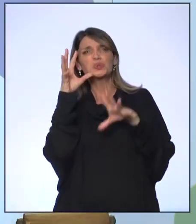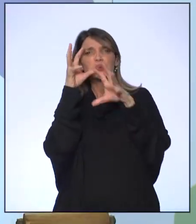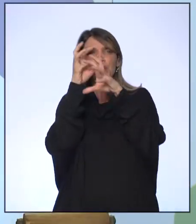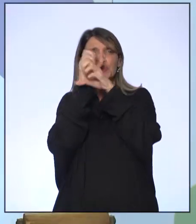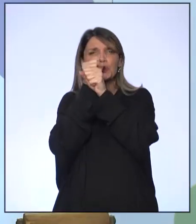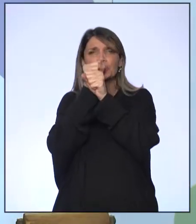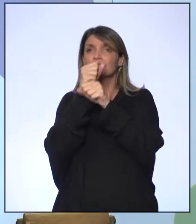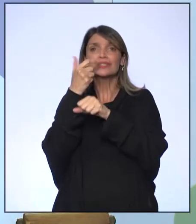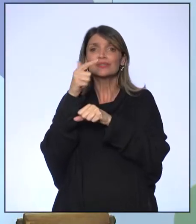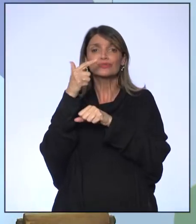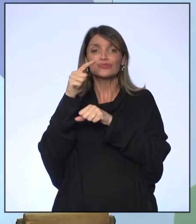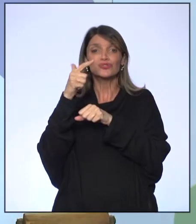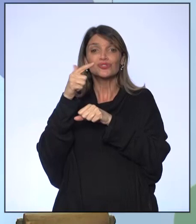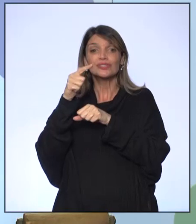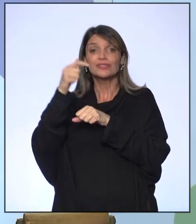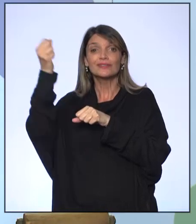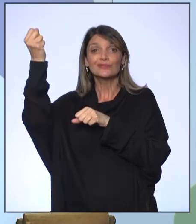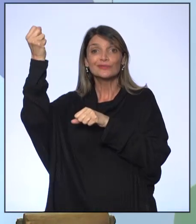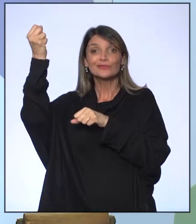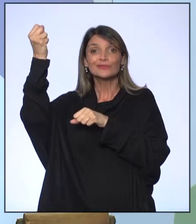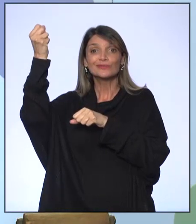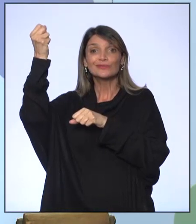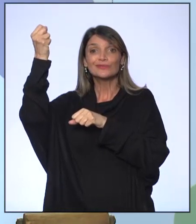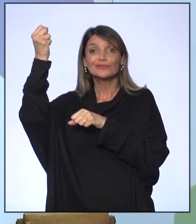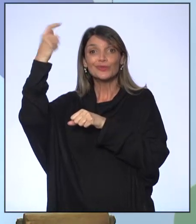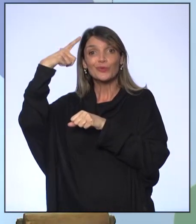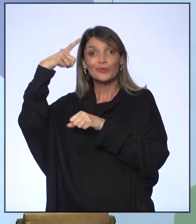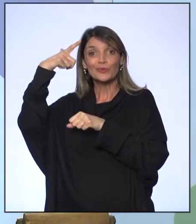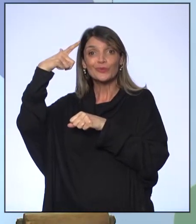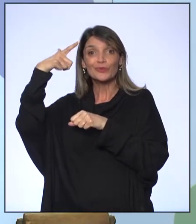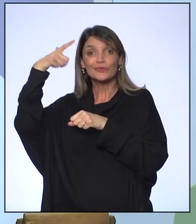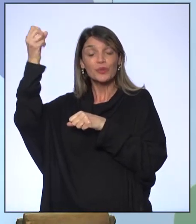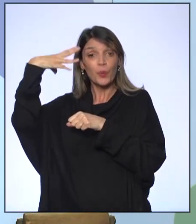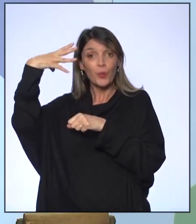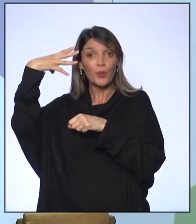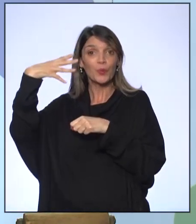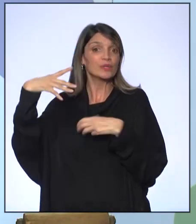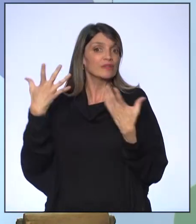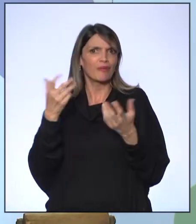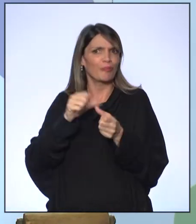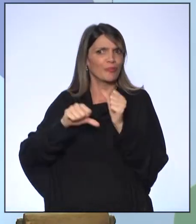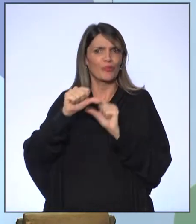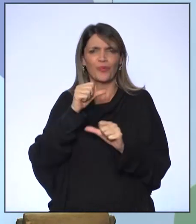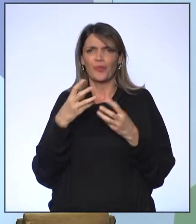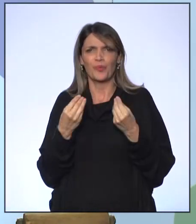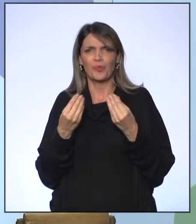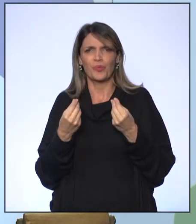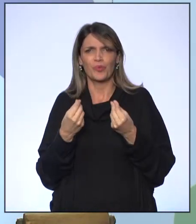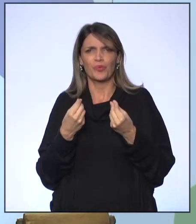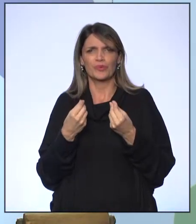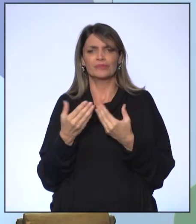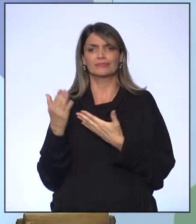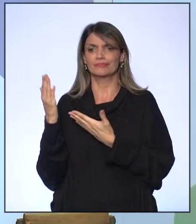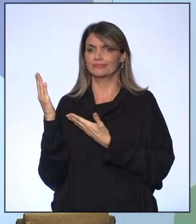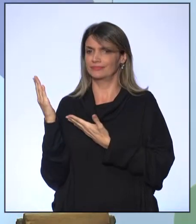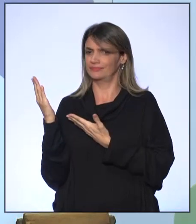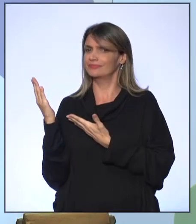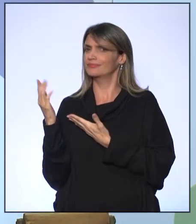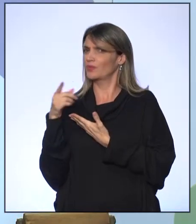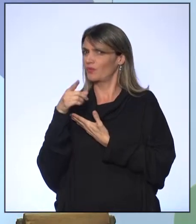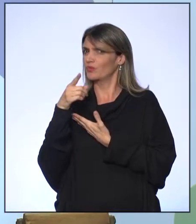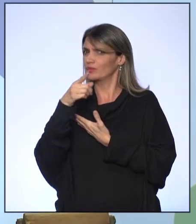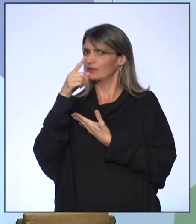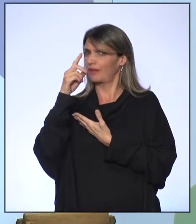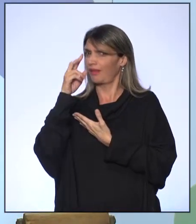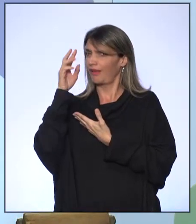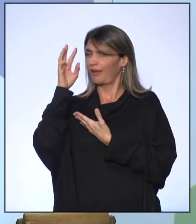lâmpadas elétricas que temos hoje. Então, com certeza mudou muita coisa, né? Eu trouxe uma imagem que dá para você ter uma ideia de algumas